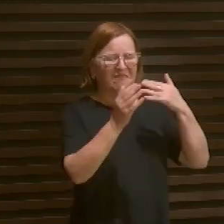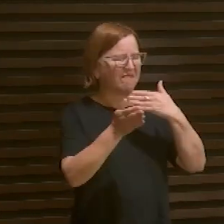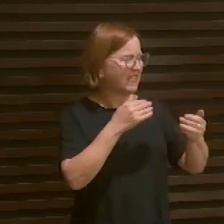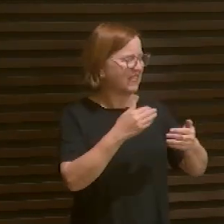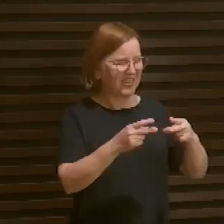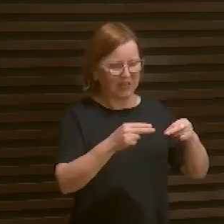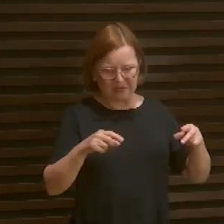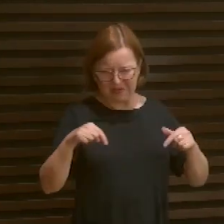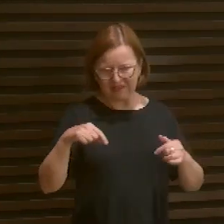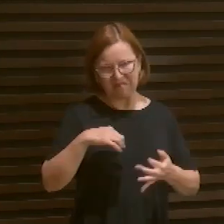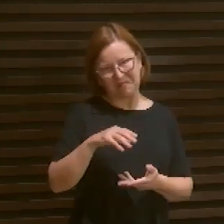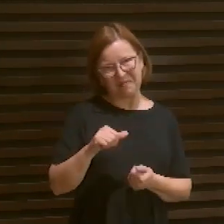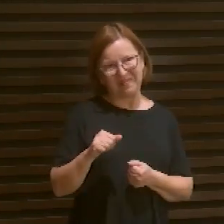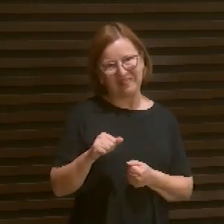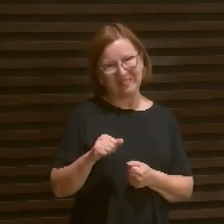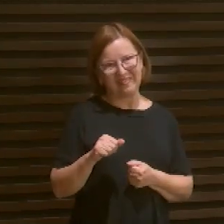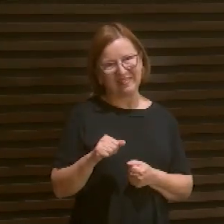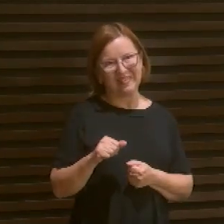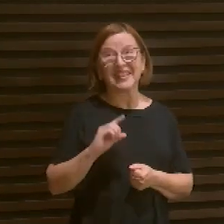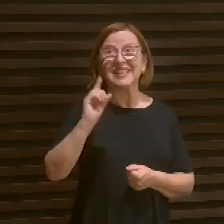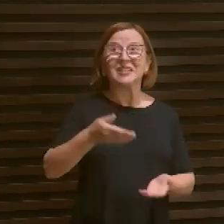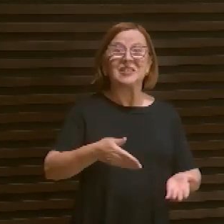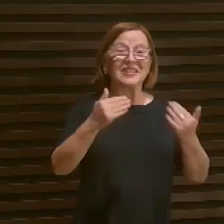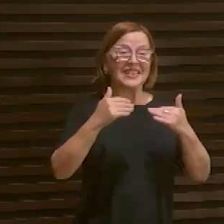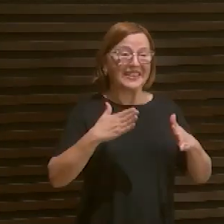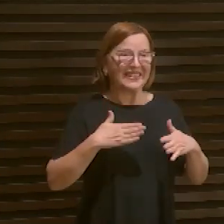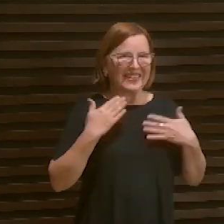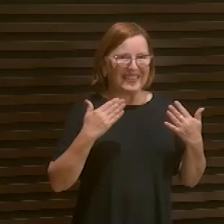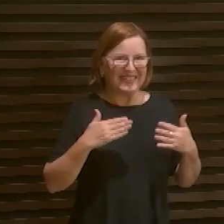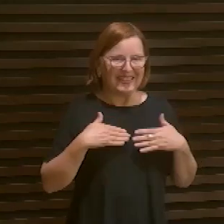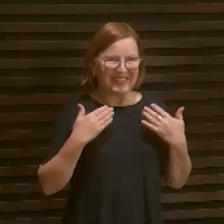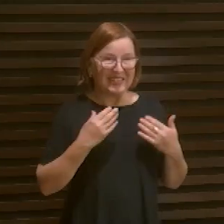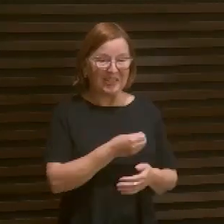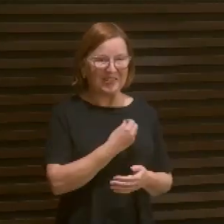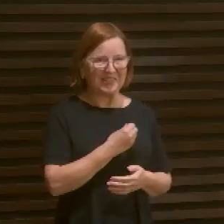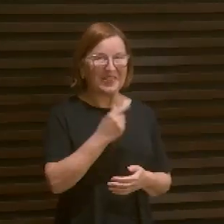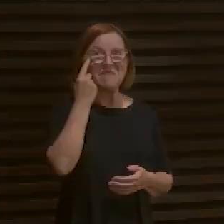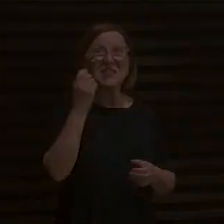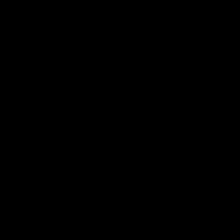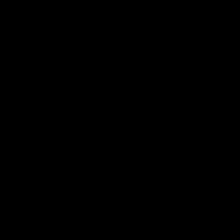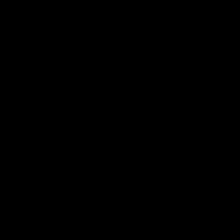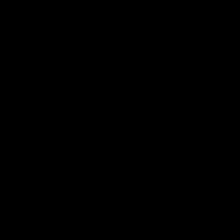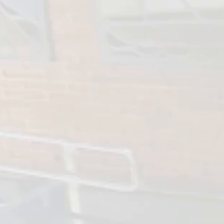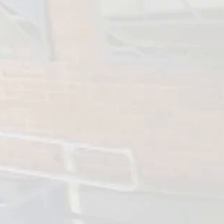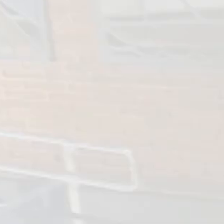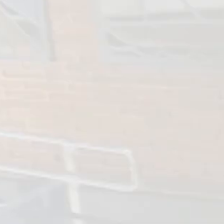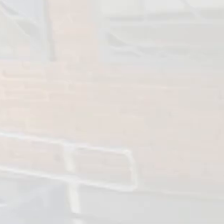mundo. Que Deus nos conceda o privilégio de vivermos para a glória dele.